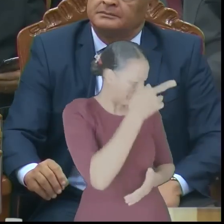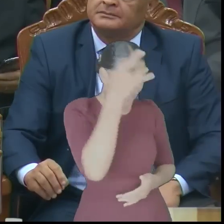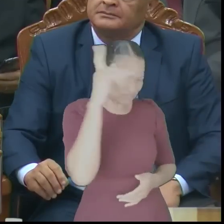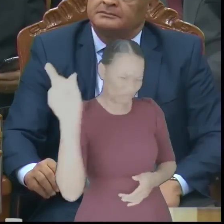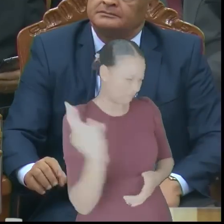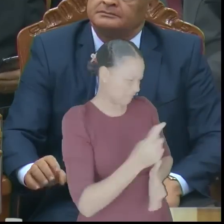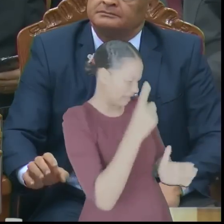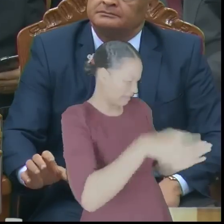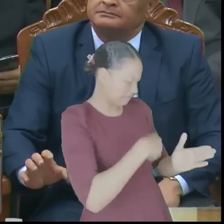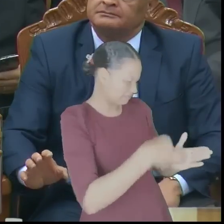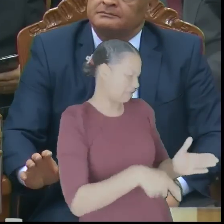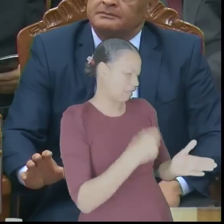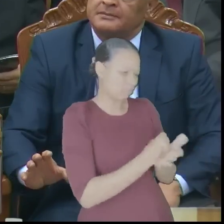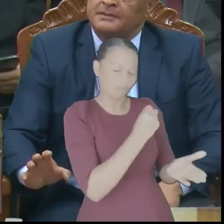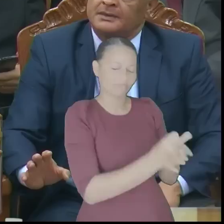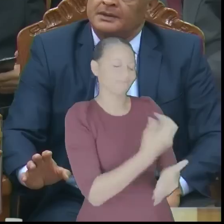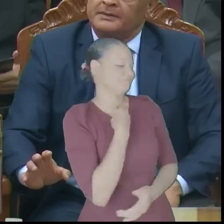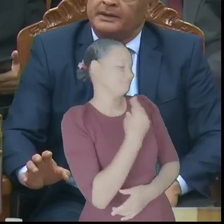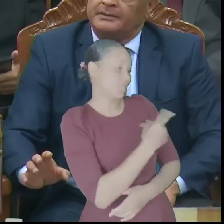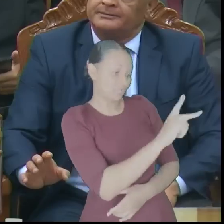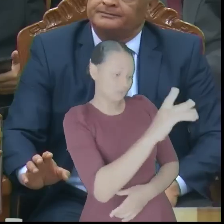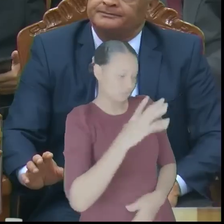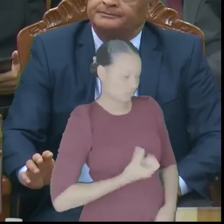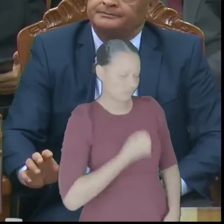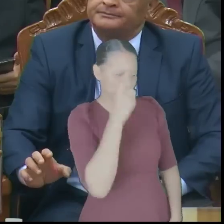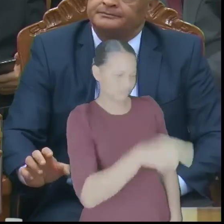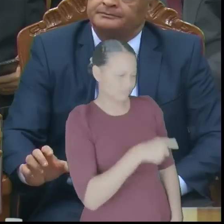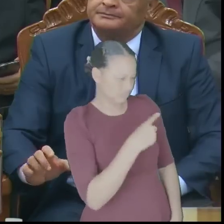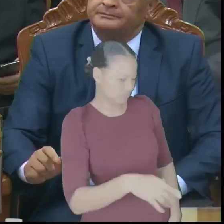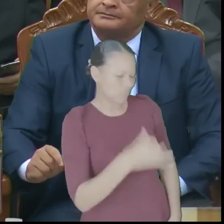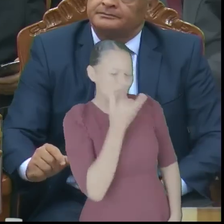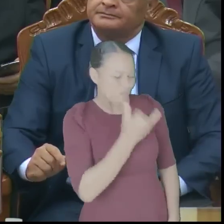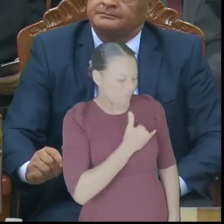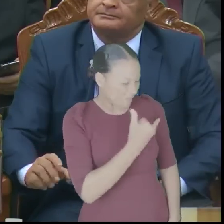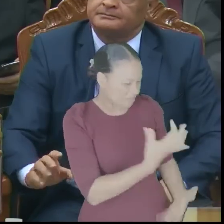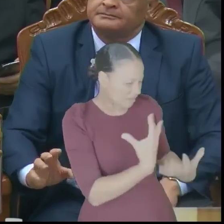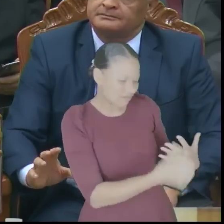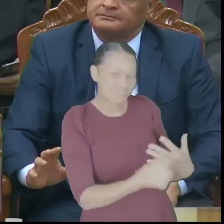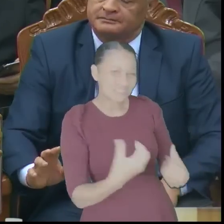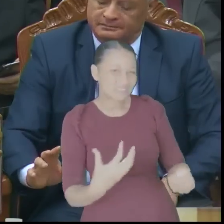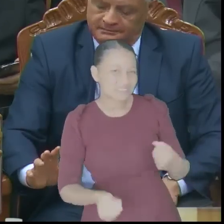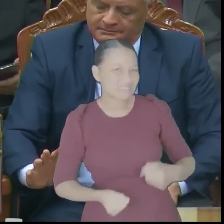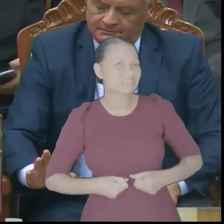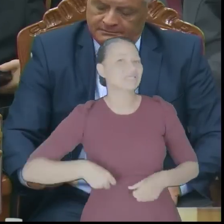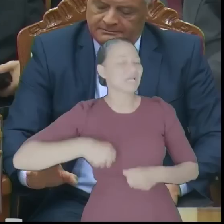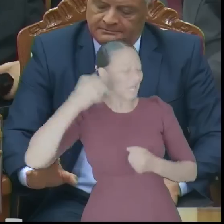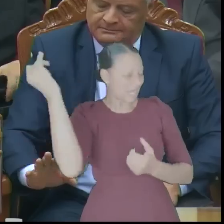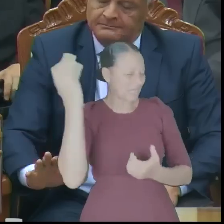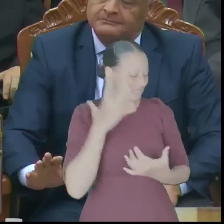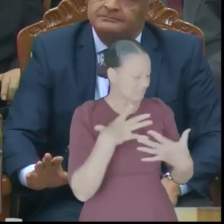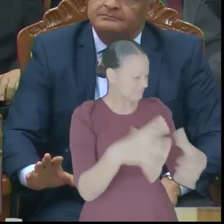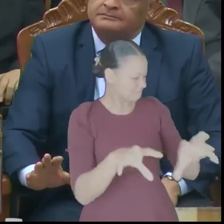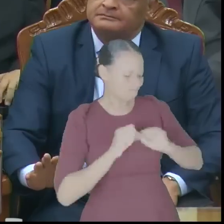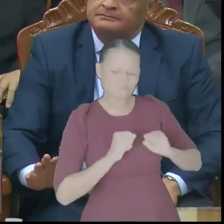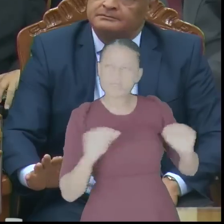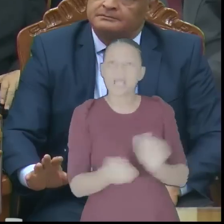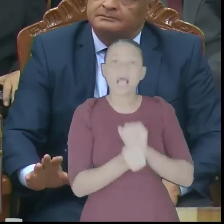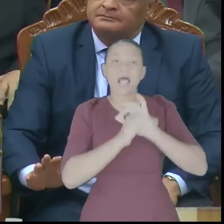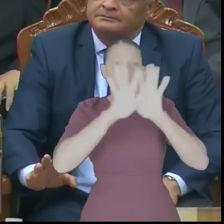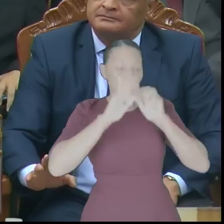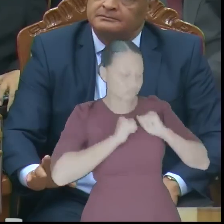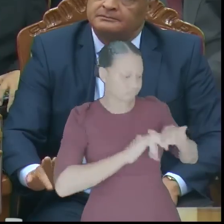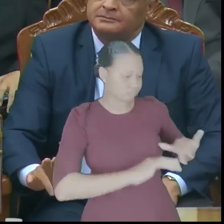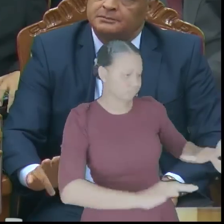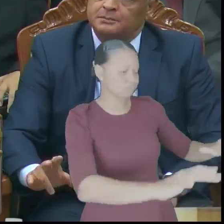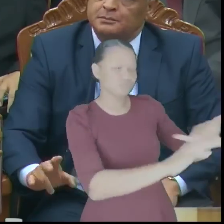ninguém anula a tua salvação, o perdão recebido, a graça derramada, a glória derramada,